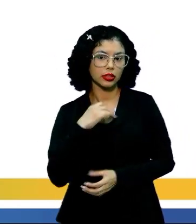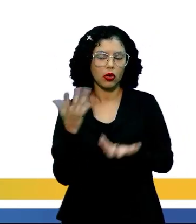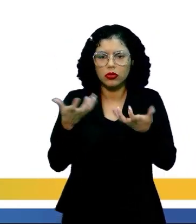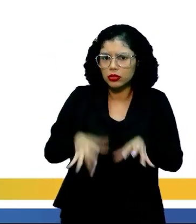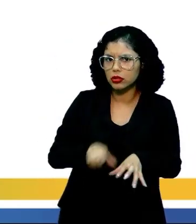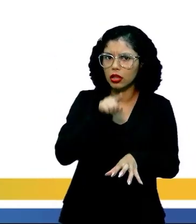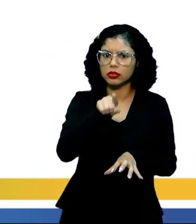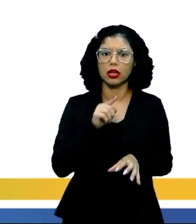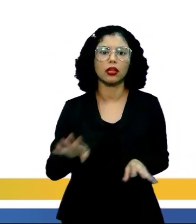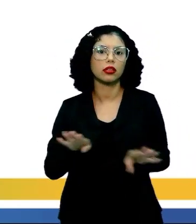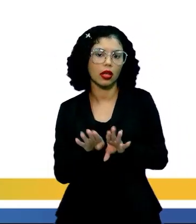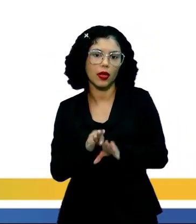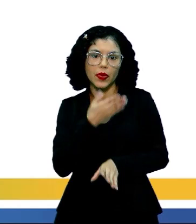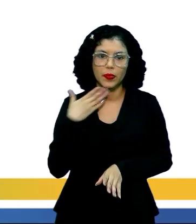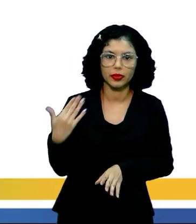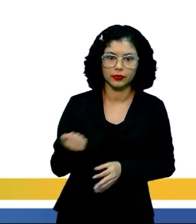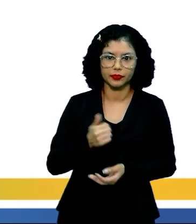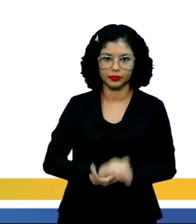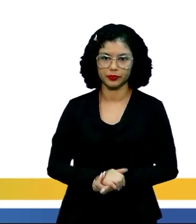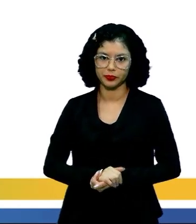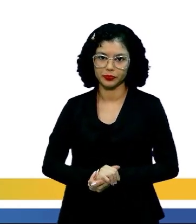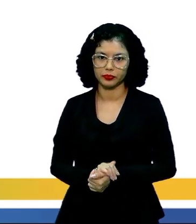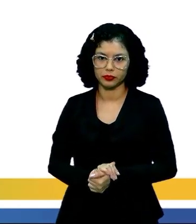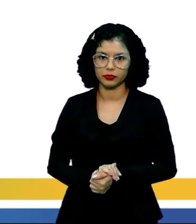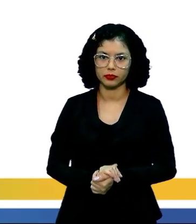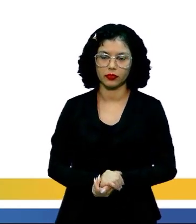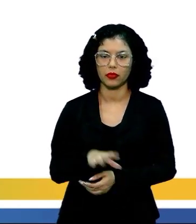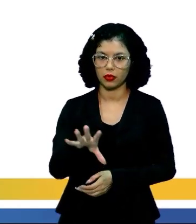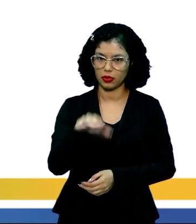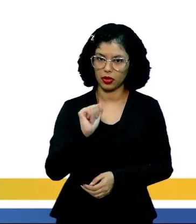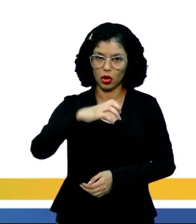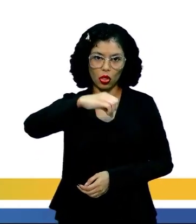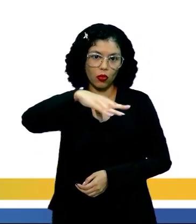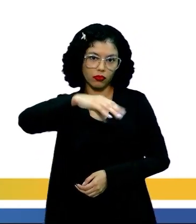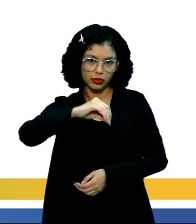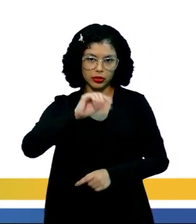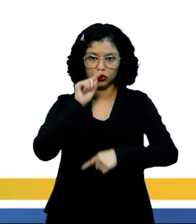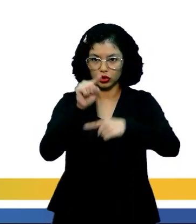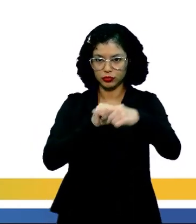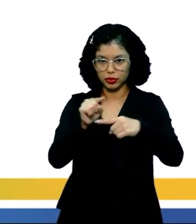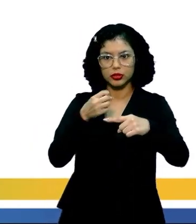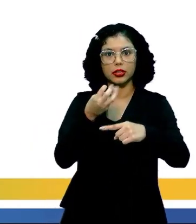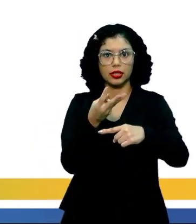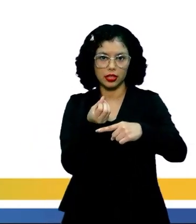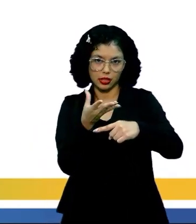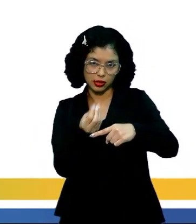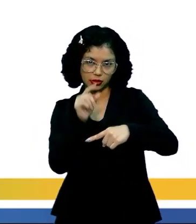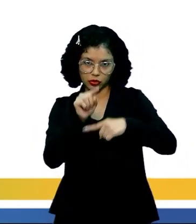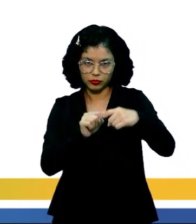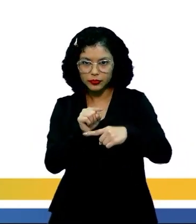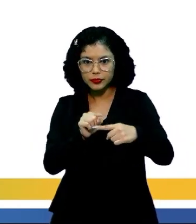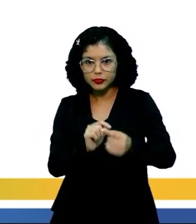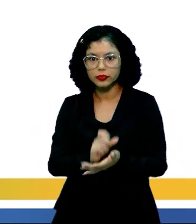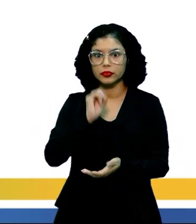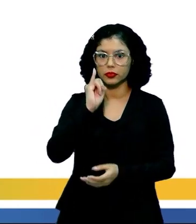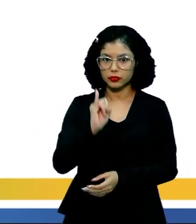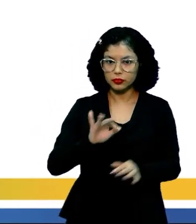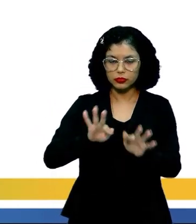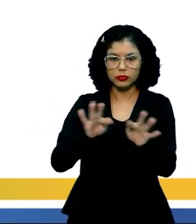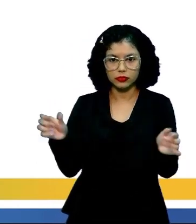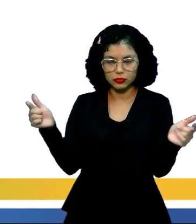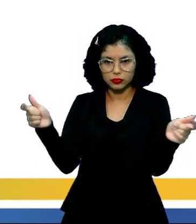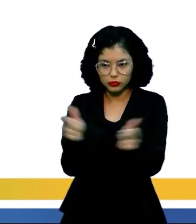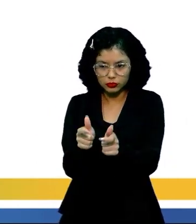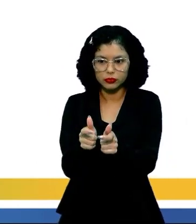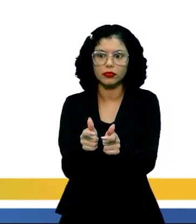regra de 3, eu tenho um caminho mais prático. Eu posso pegar 90 e dividir por 360. Se eu simplificar